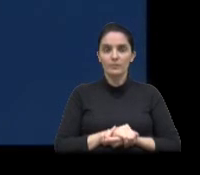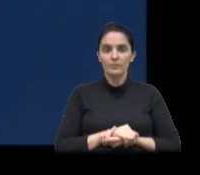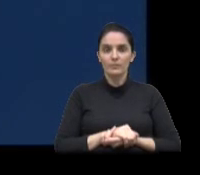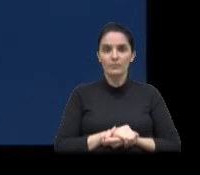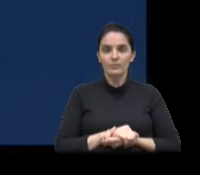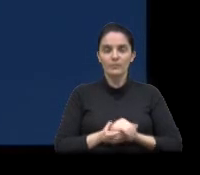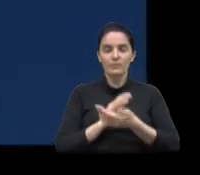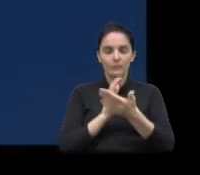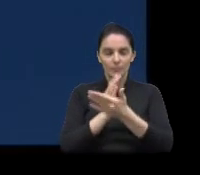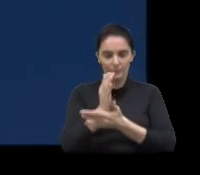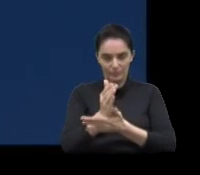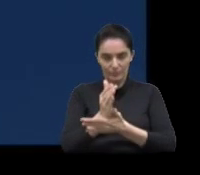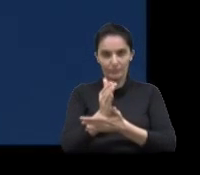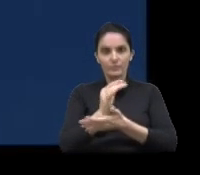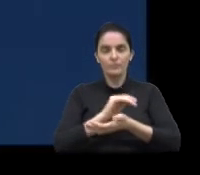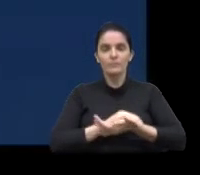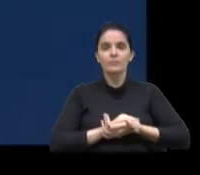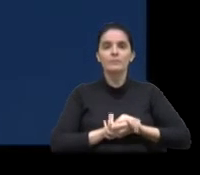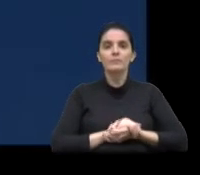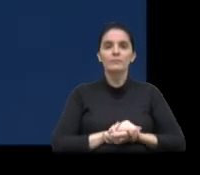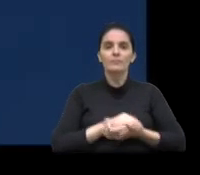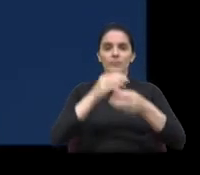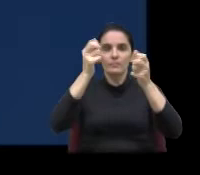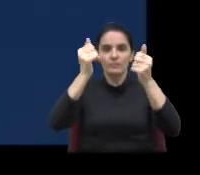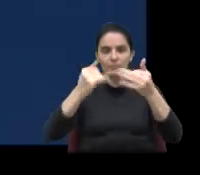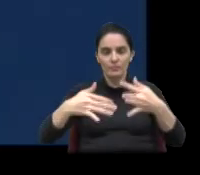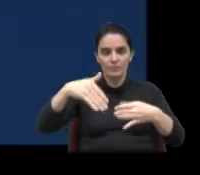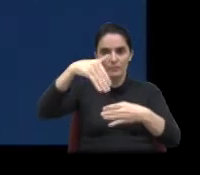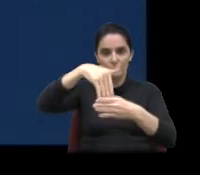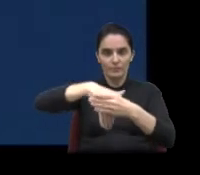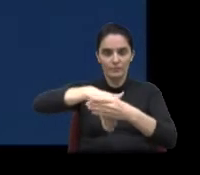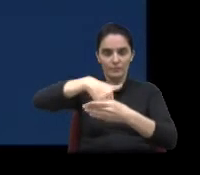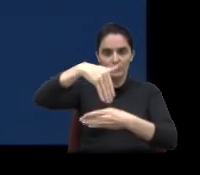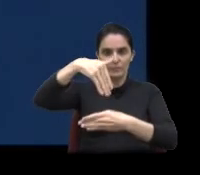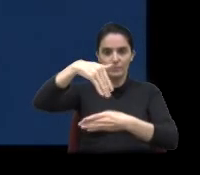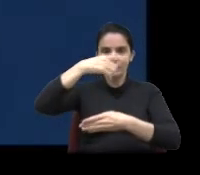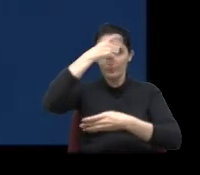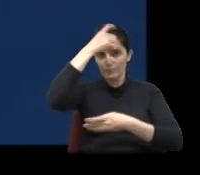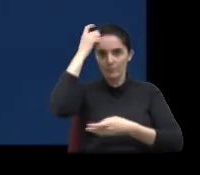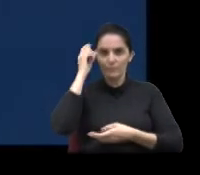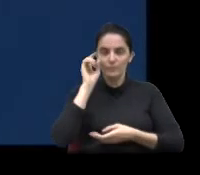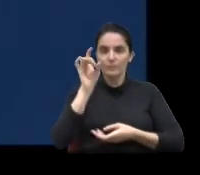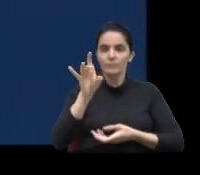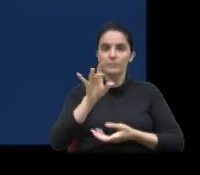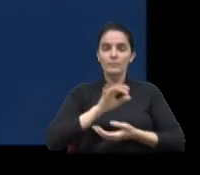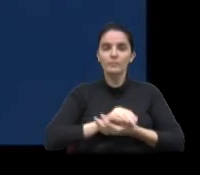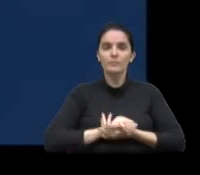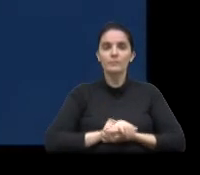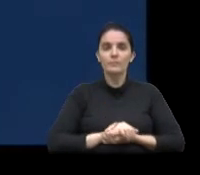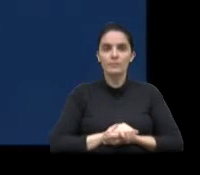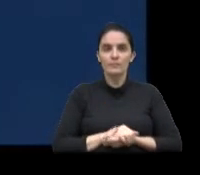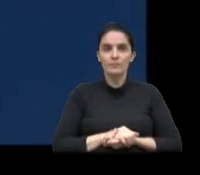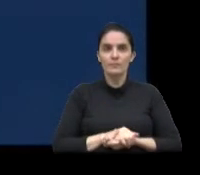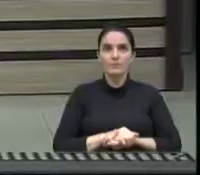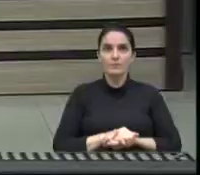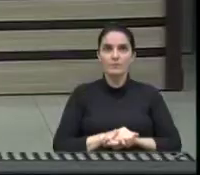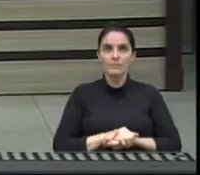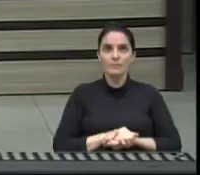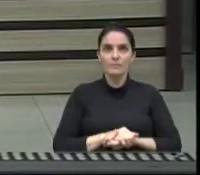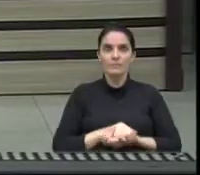Foi aprovada a moção de aplauso. Para justificar o voto, o proponente Wagner Barbosa. Se possível,